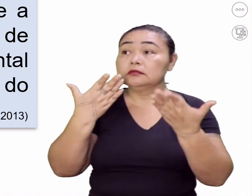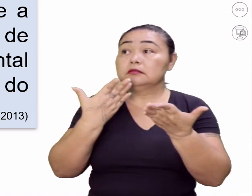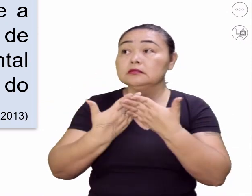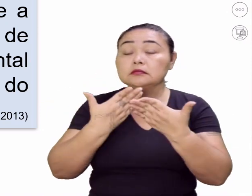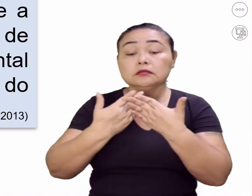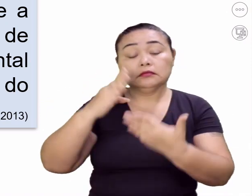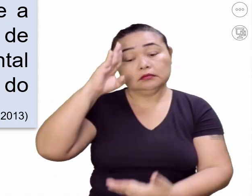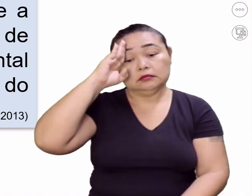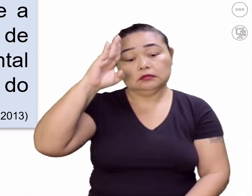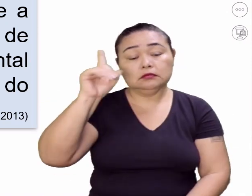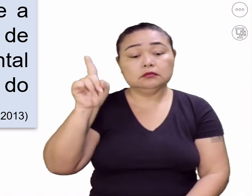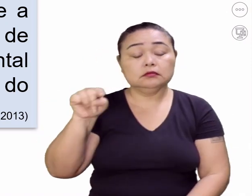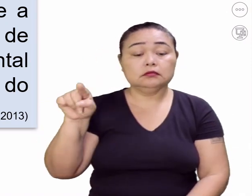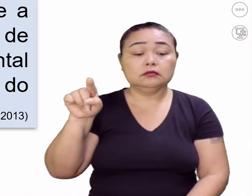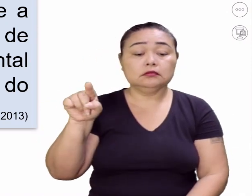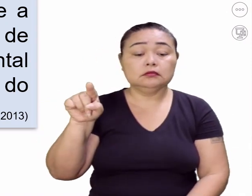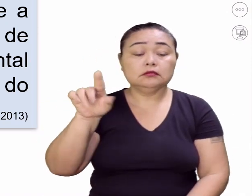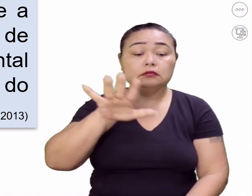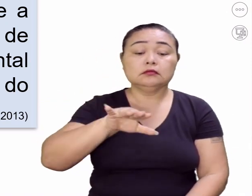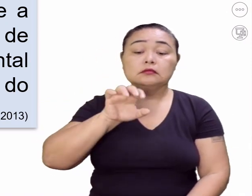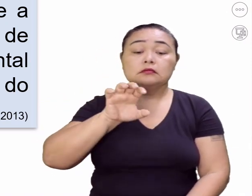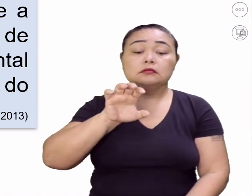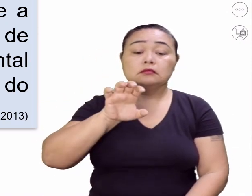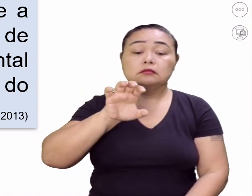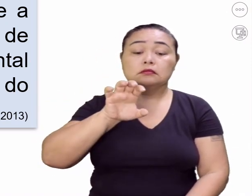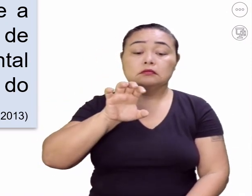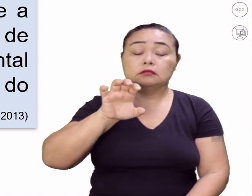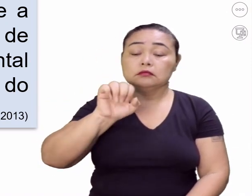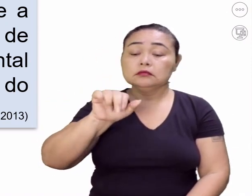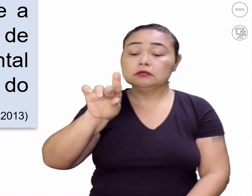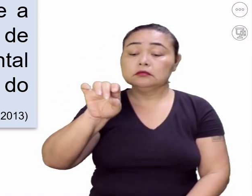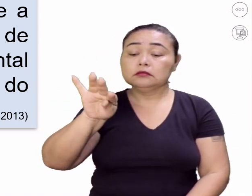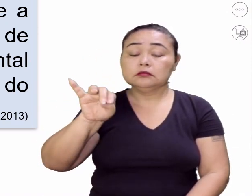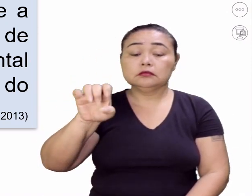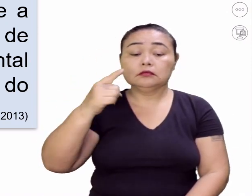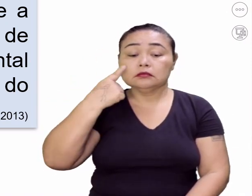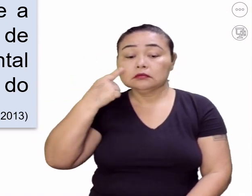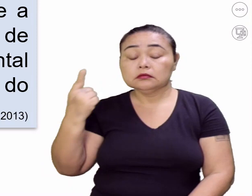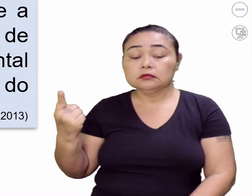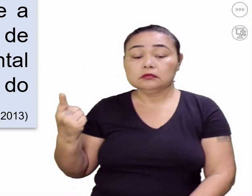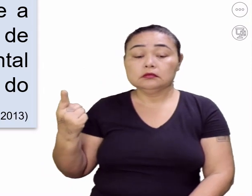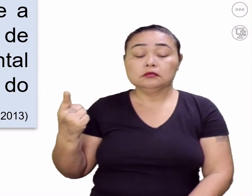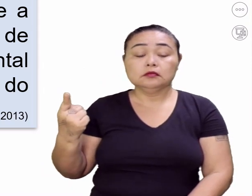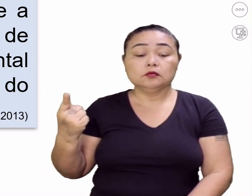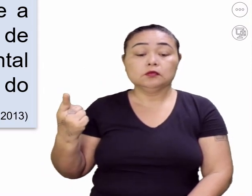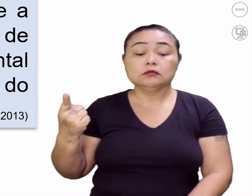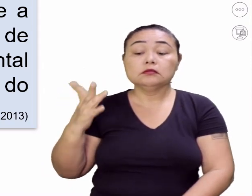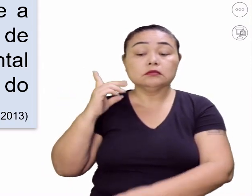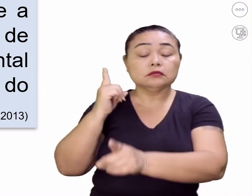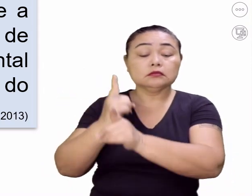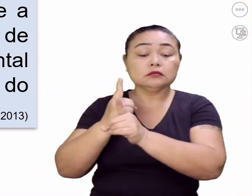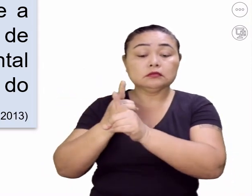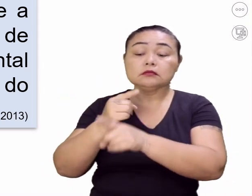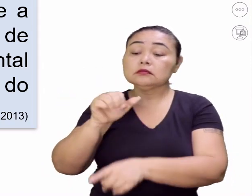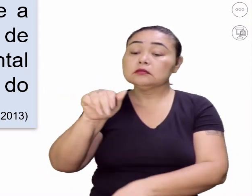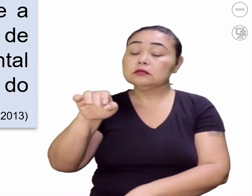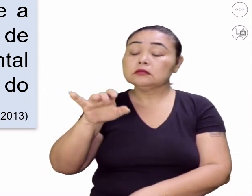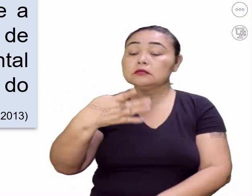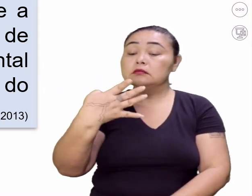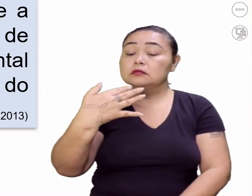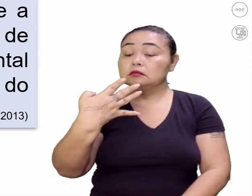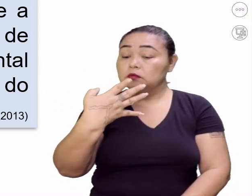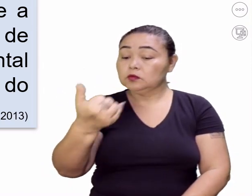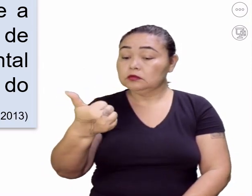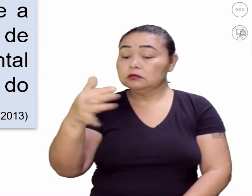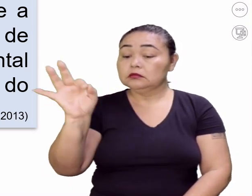falamos principalmente aqui da região Sudeste, essa situação aí que mostra que a gente vai encontrar no Sudeste 41%